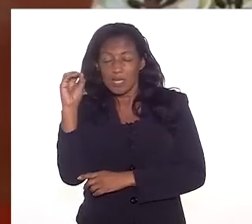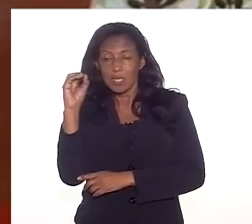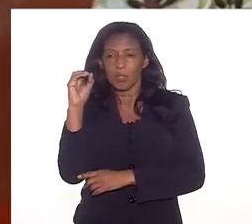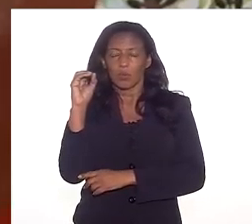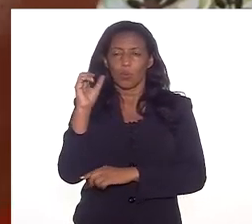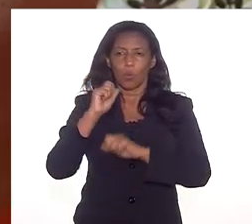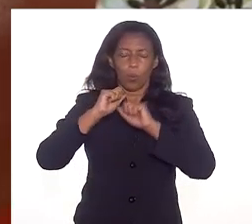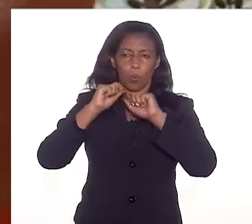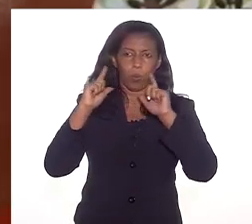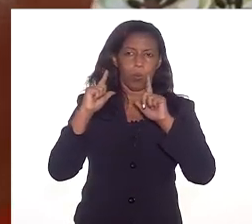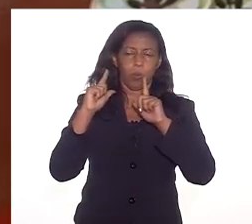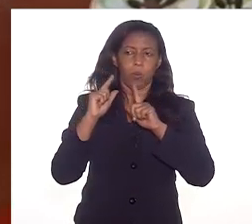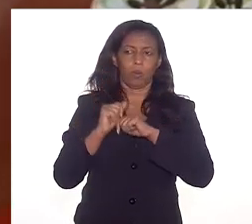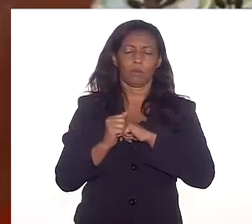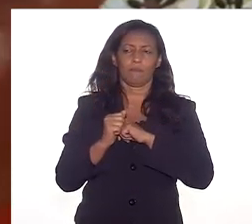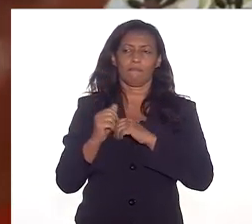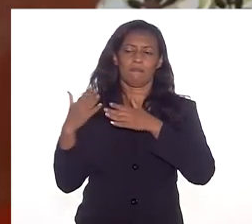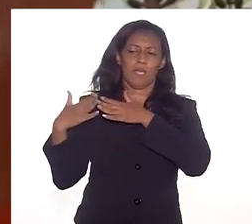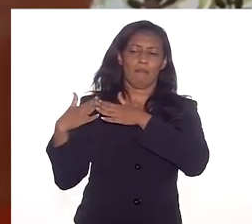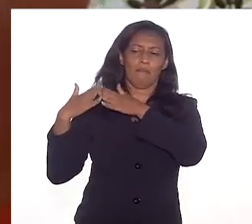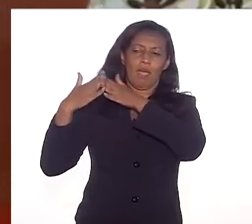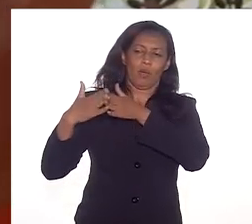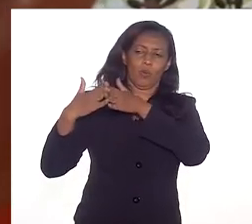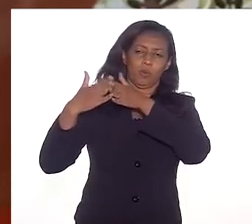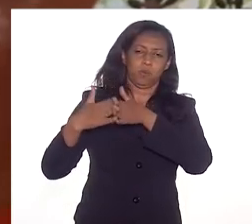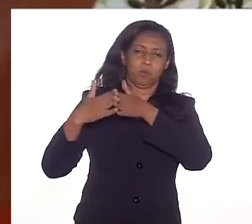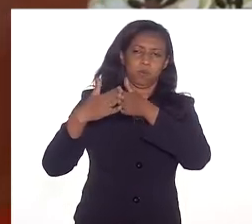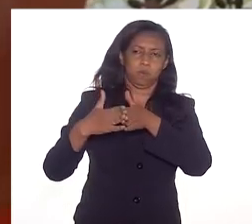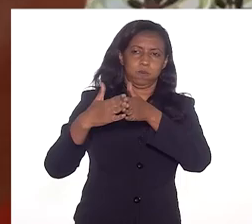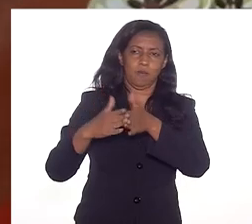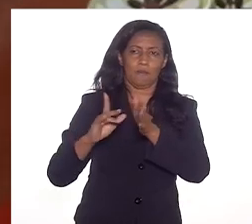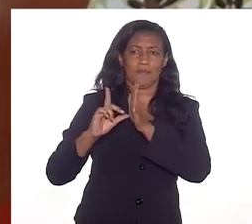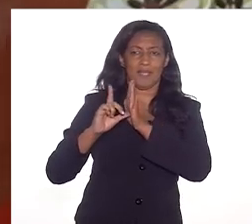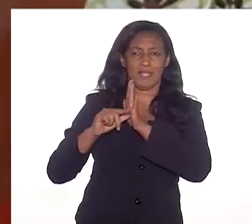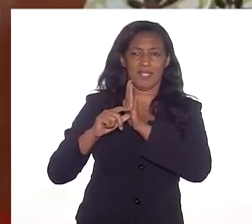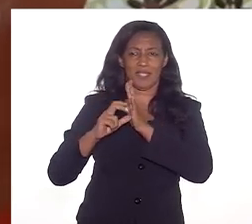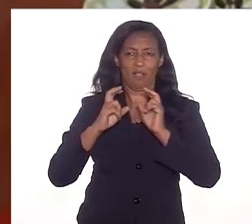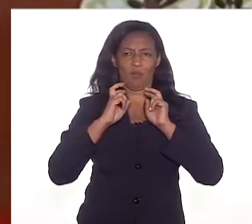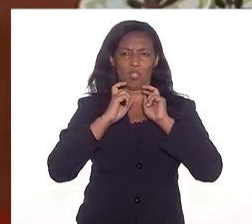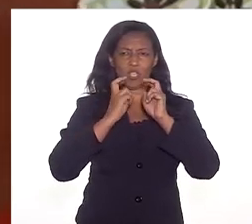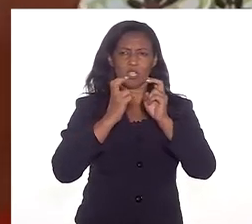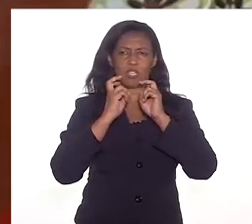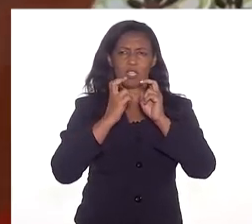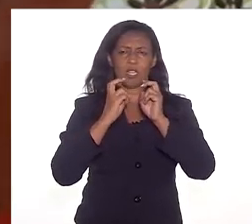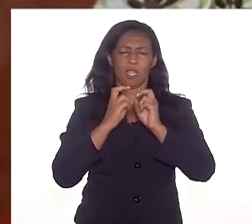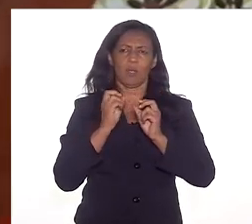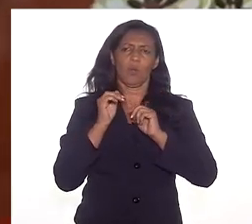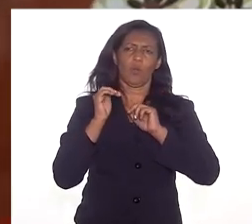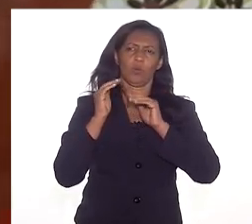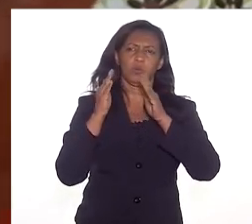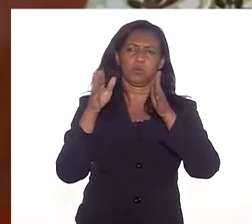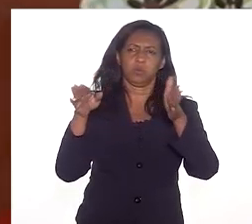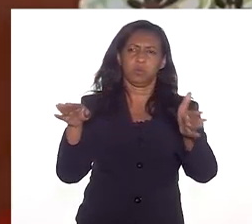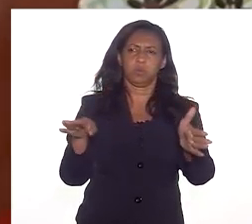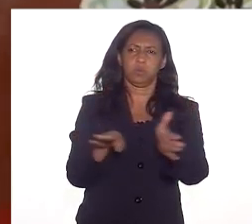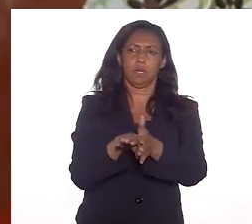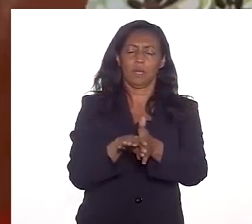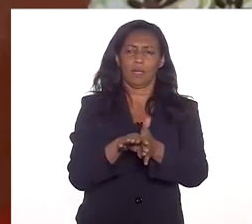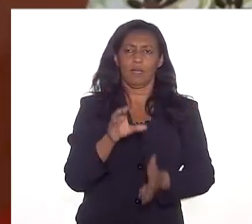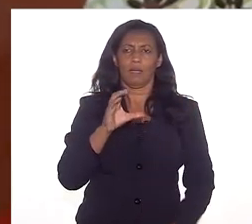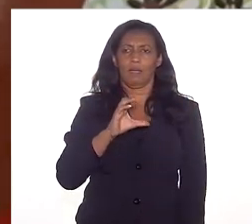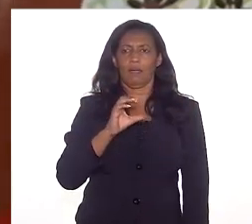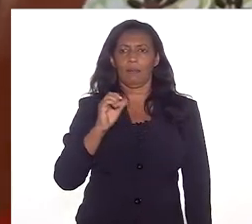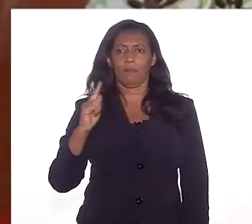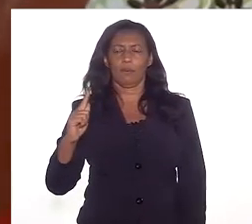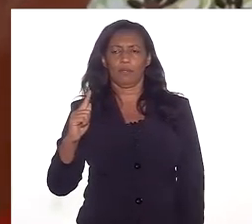no outro dia, atravessei a barca, fui para a central, peguei o trem e fui para Campo